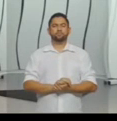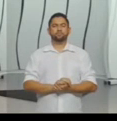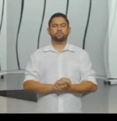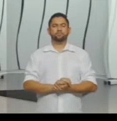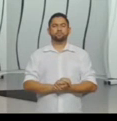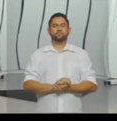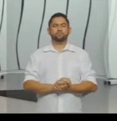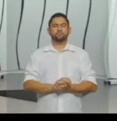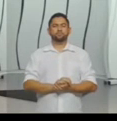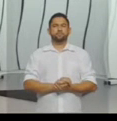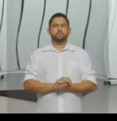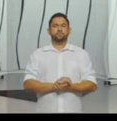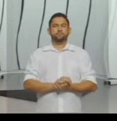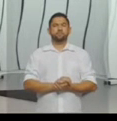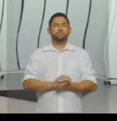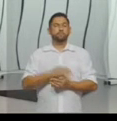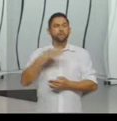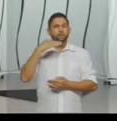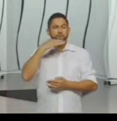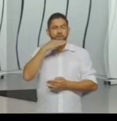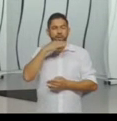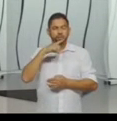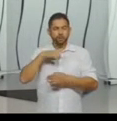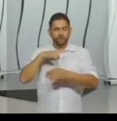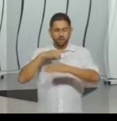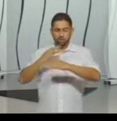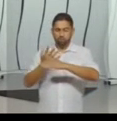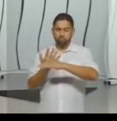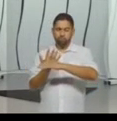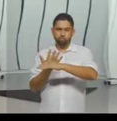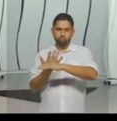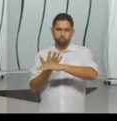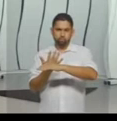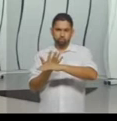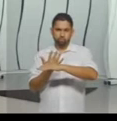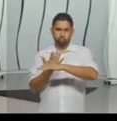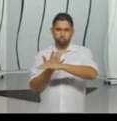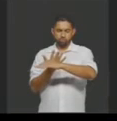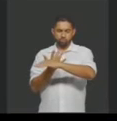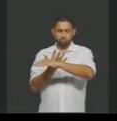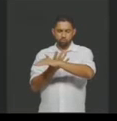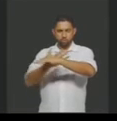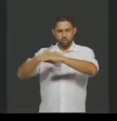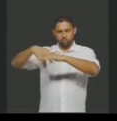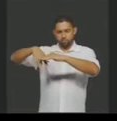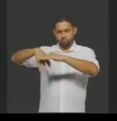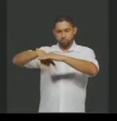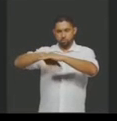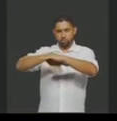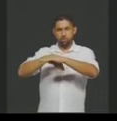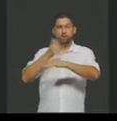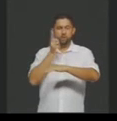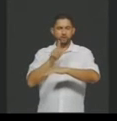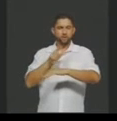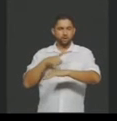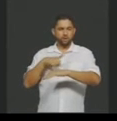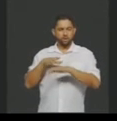Aqui, ó, talvez não esteja dando para você ver, mas esse paramécio ele é cheio de cílios aqui ao redor dele. E ele consegue se